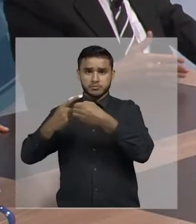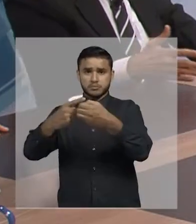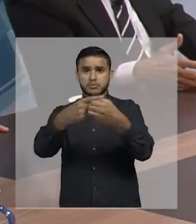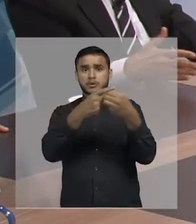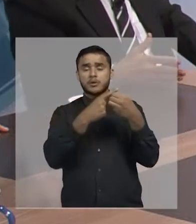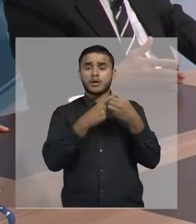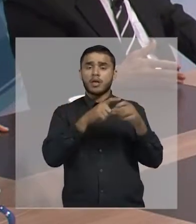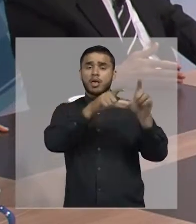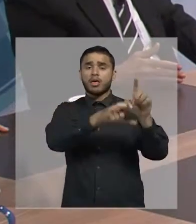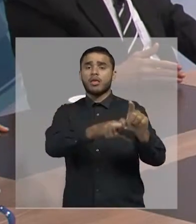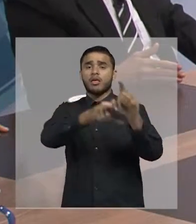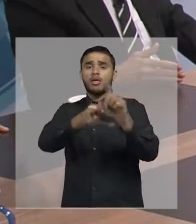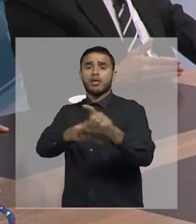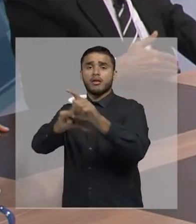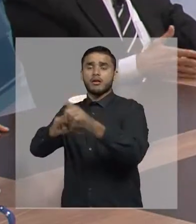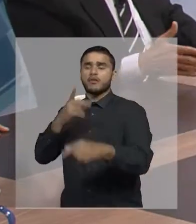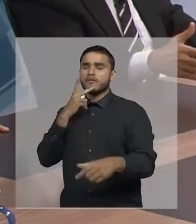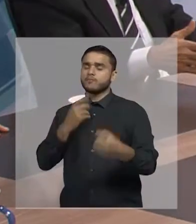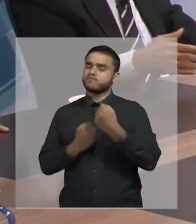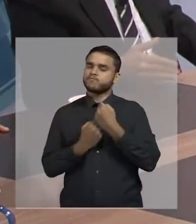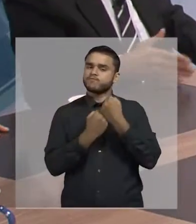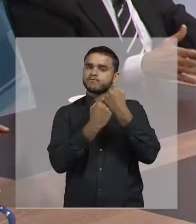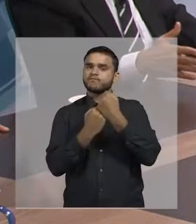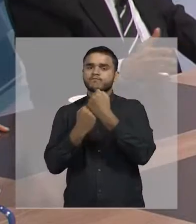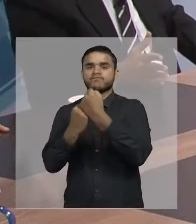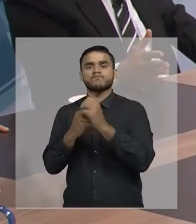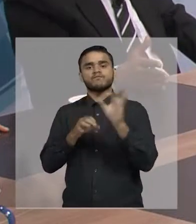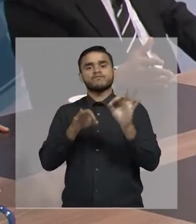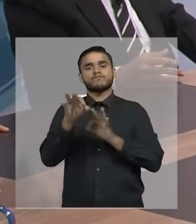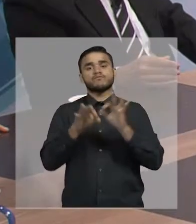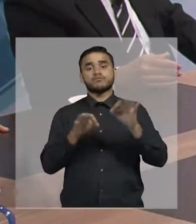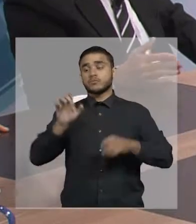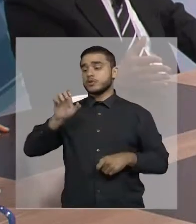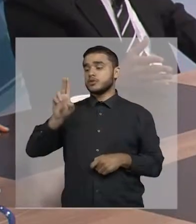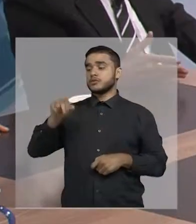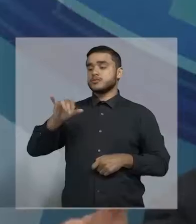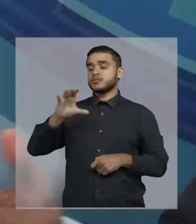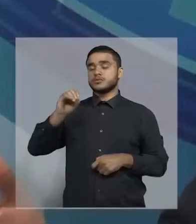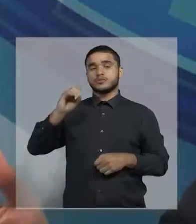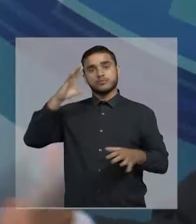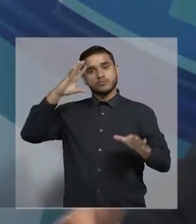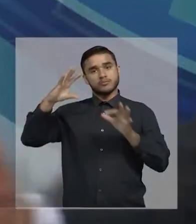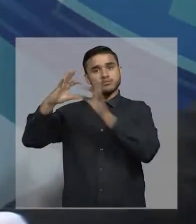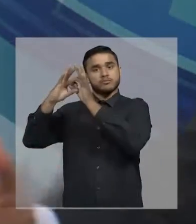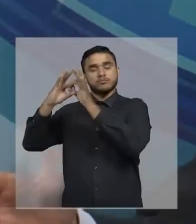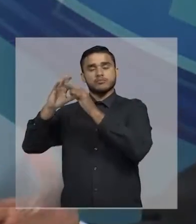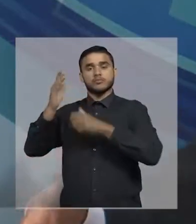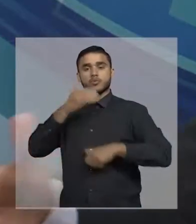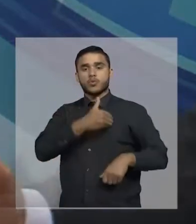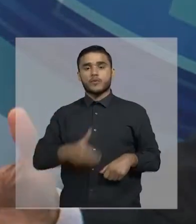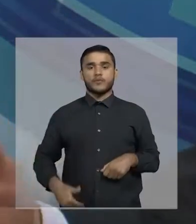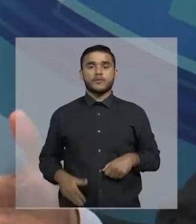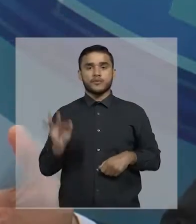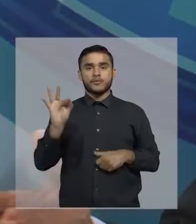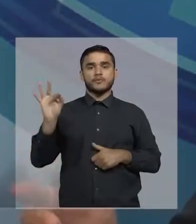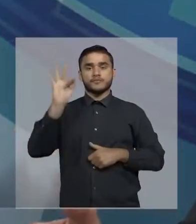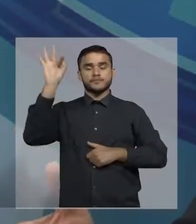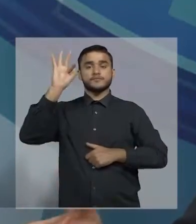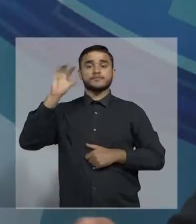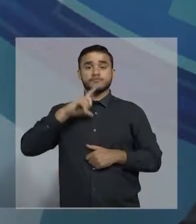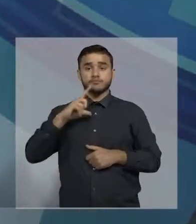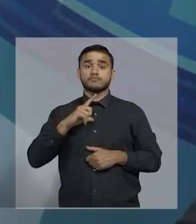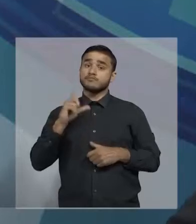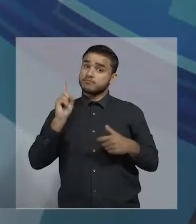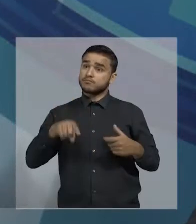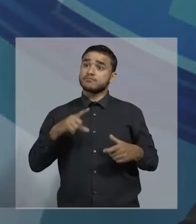governo do estado aliado, através do senador Eunício com o governo federal, por incrível que pareça, o governador do PT esteve aliado ao governo federal